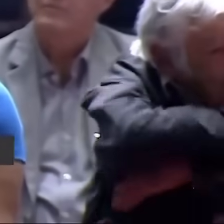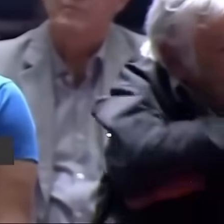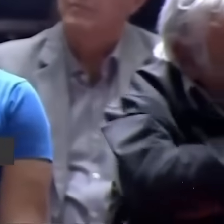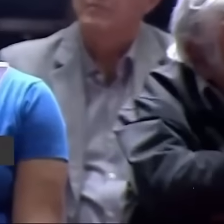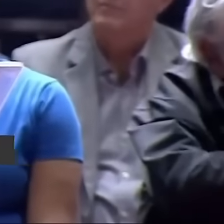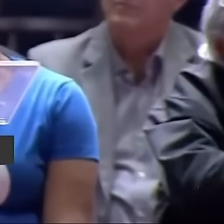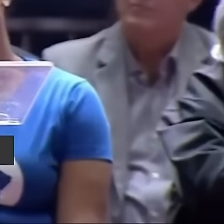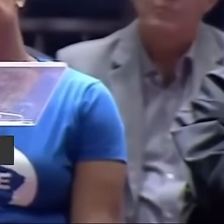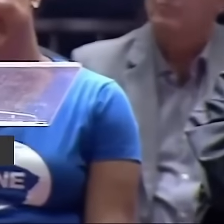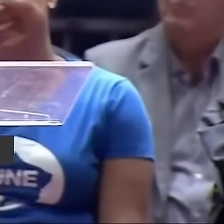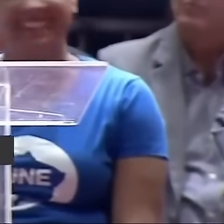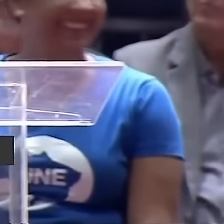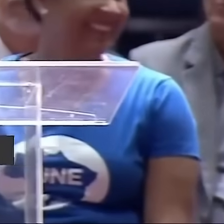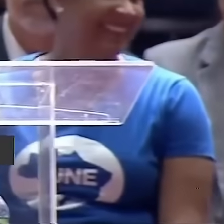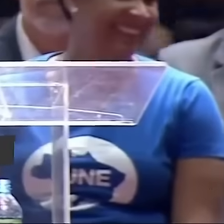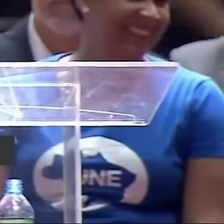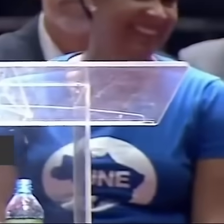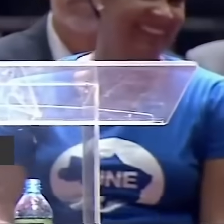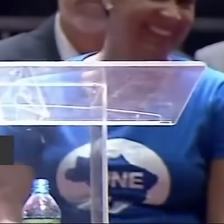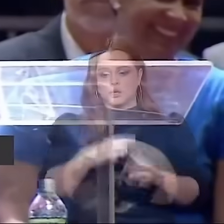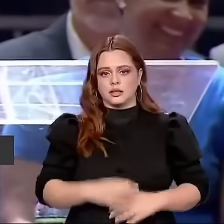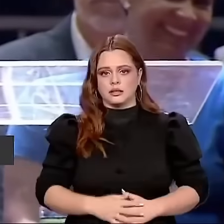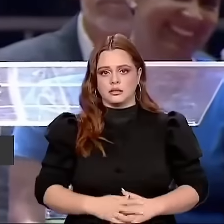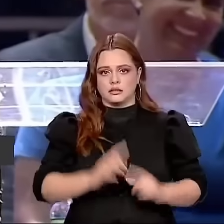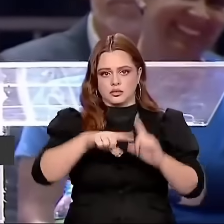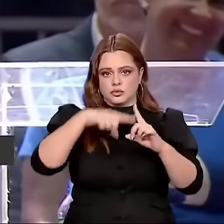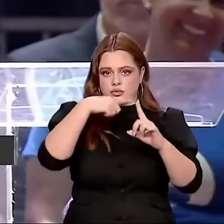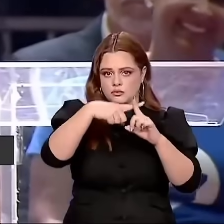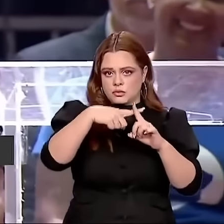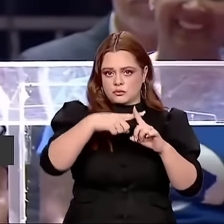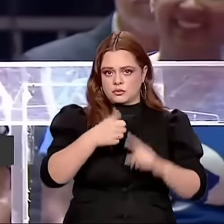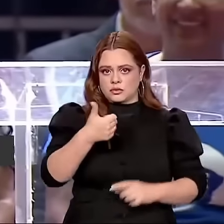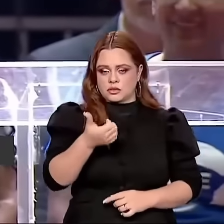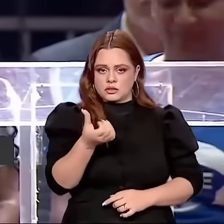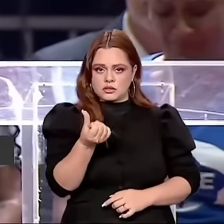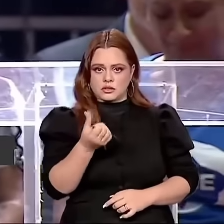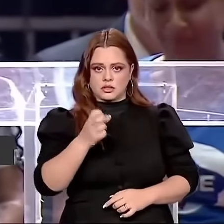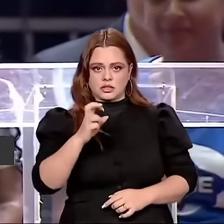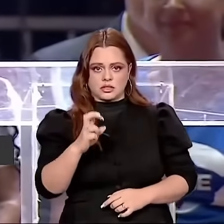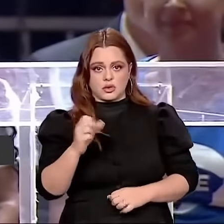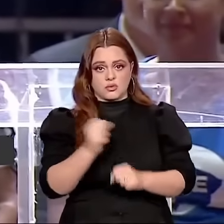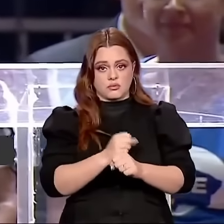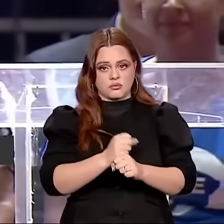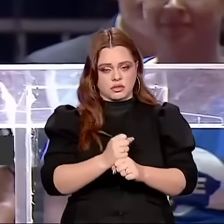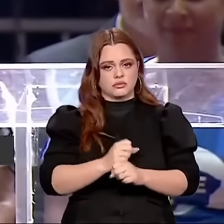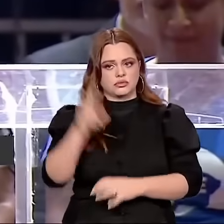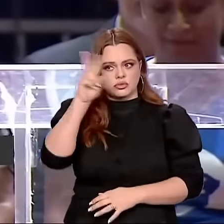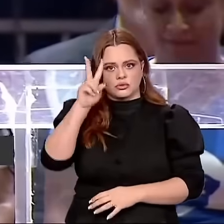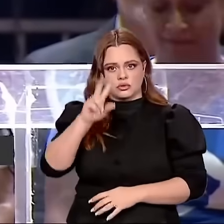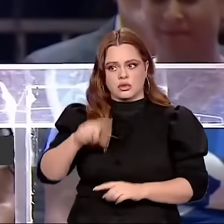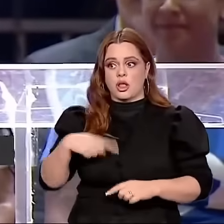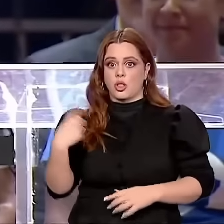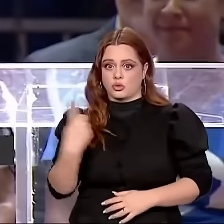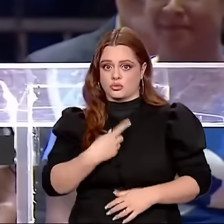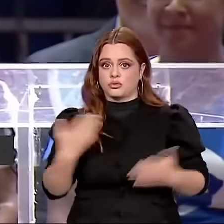Nós já tivemos a idade de vocês, mas vocês não tiveram a nossa idade.